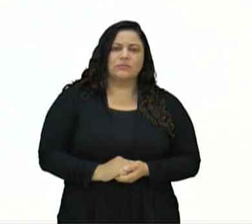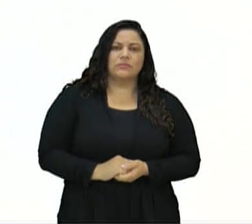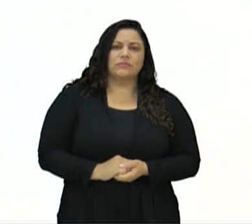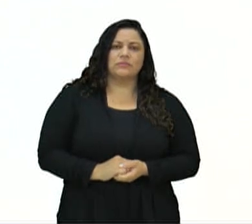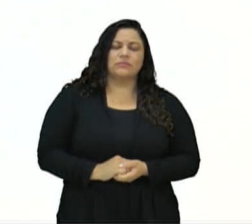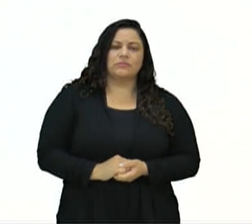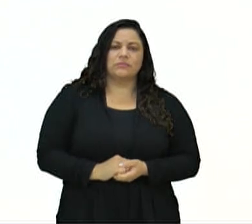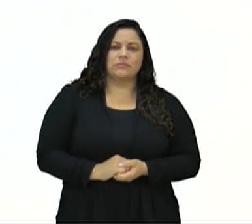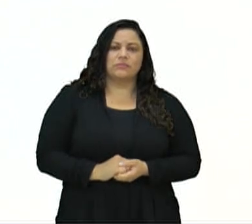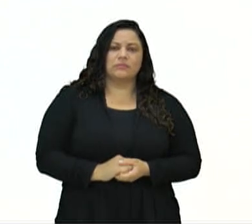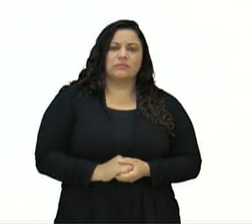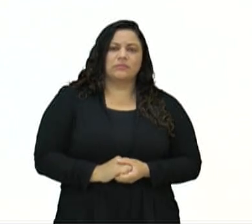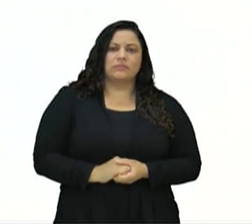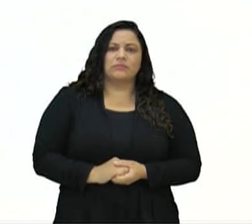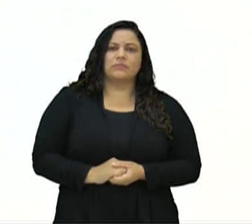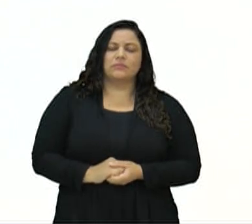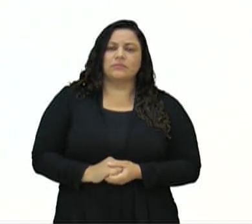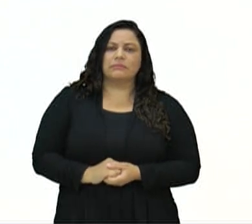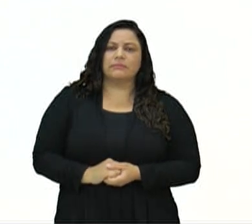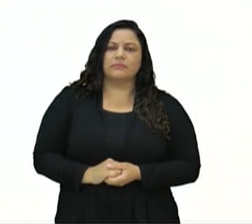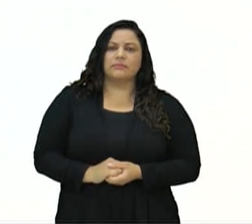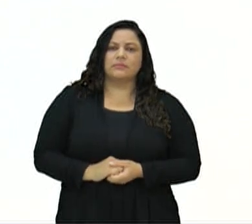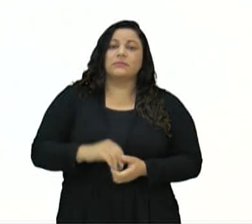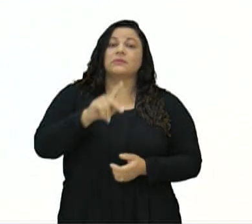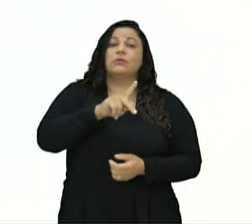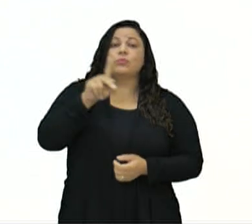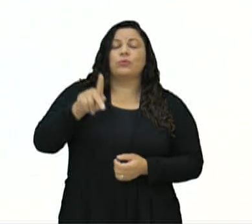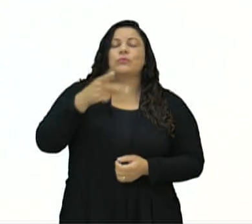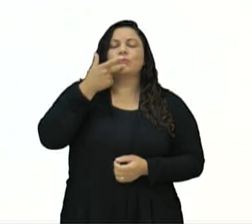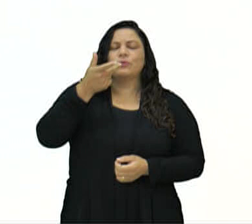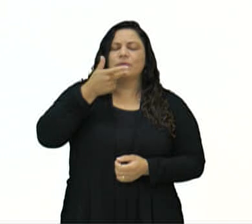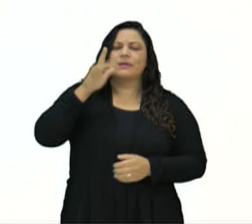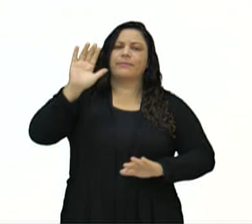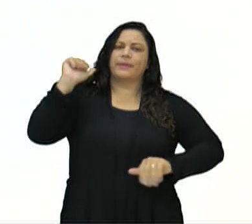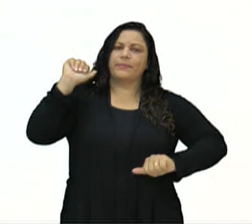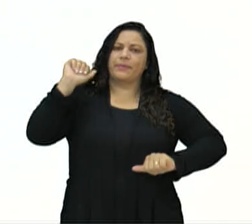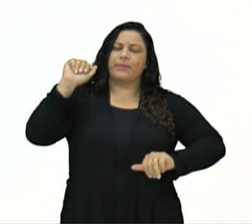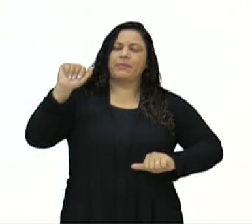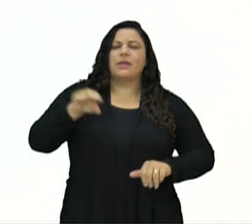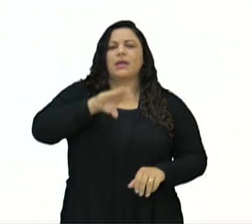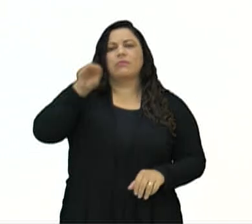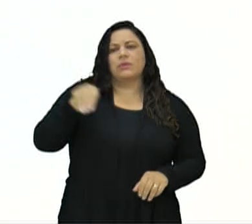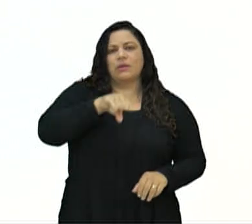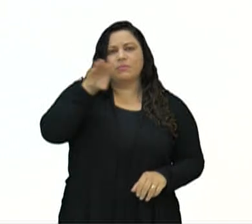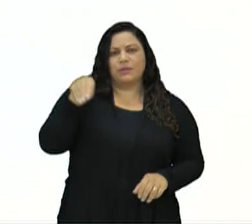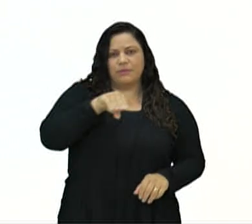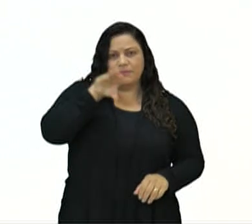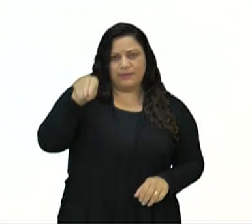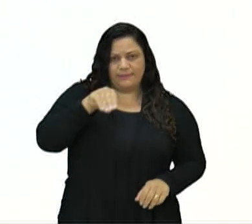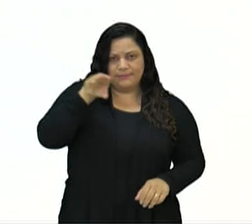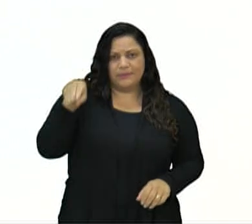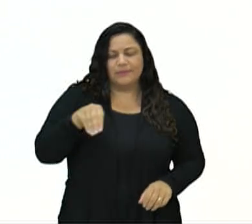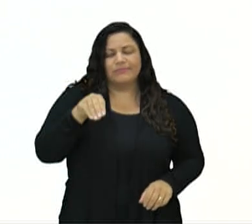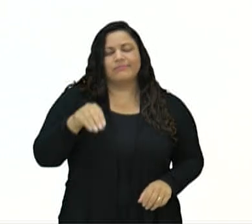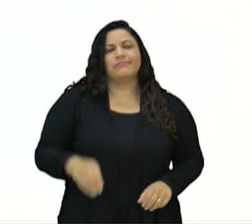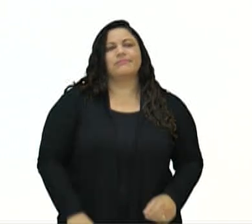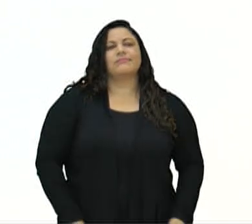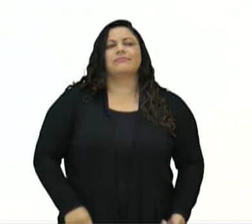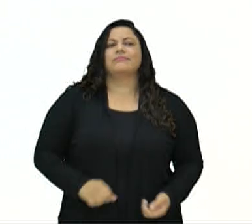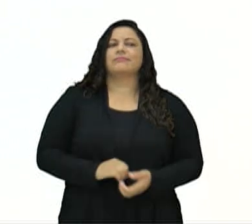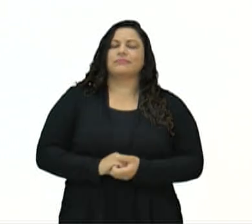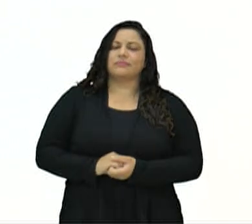euros, 150 metros quadrados, 4 habitações, segunda planta exterior, com ascensor,